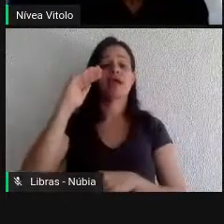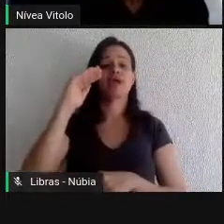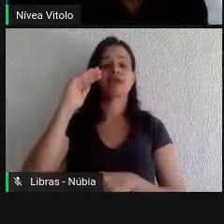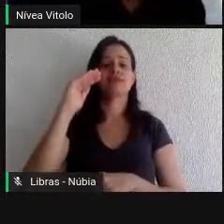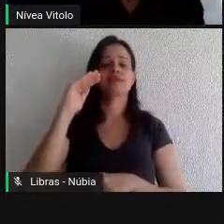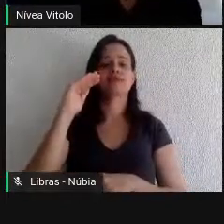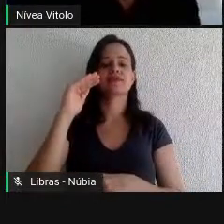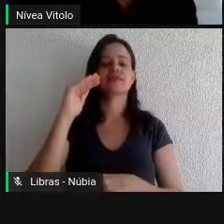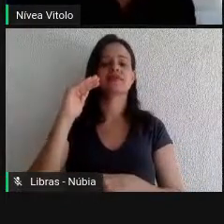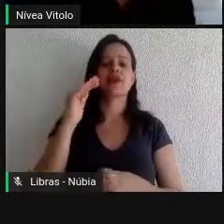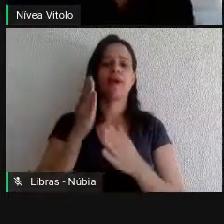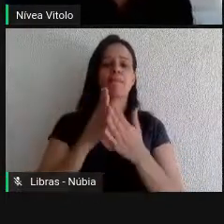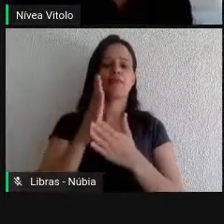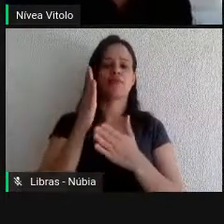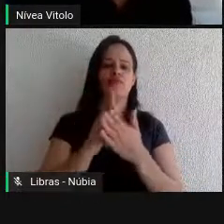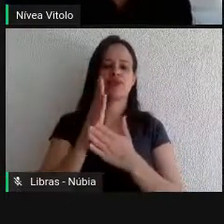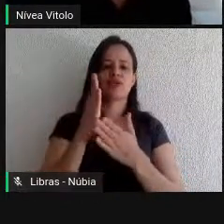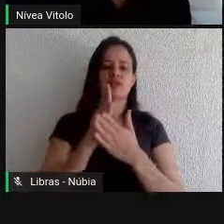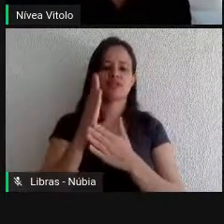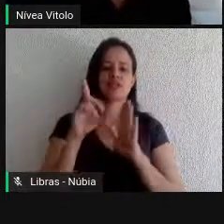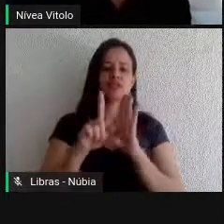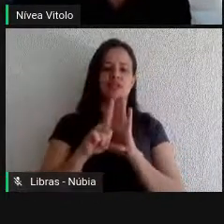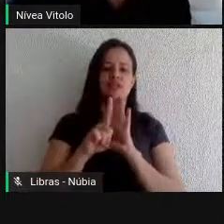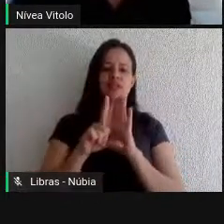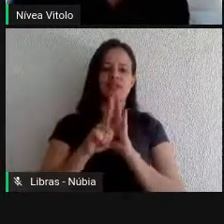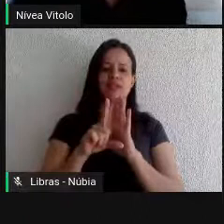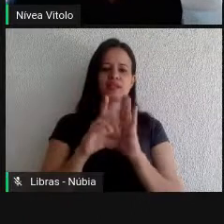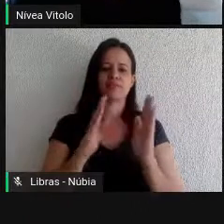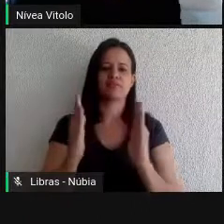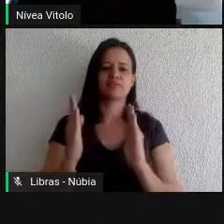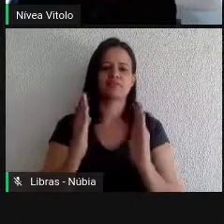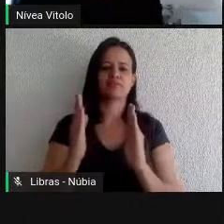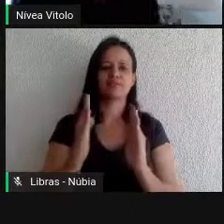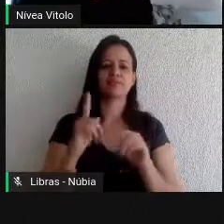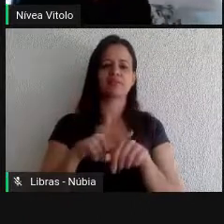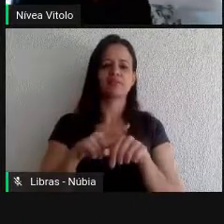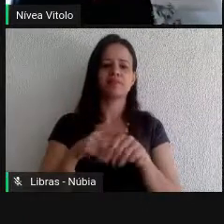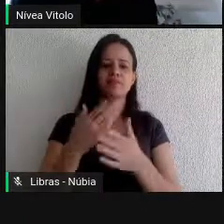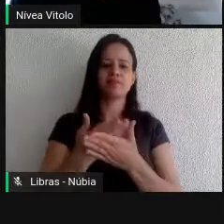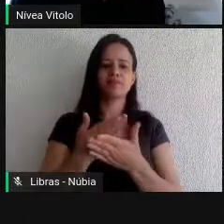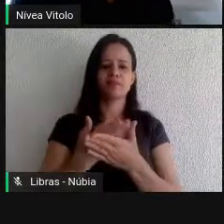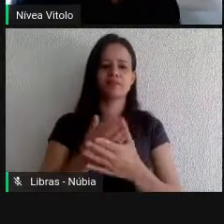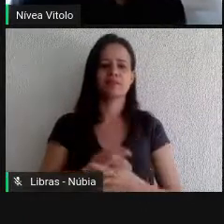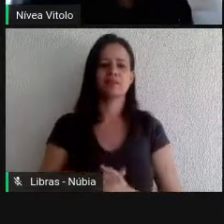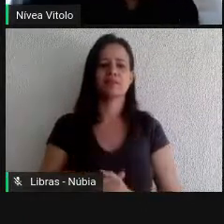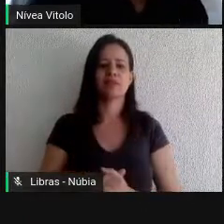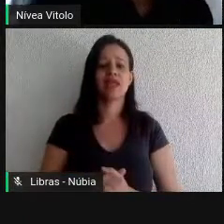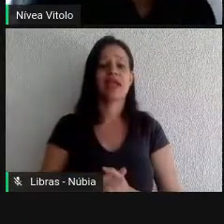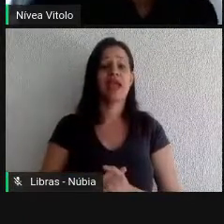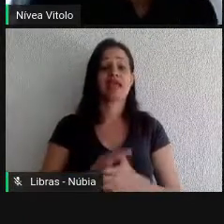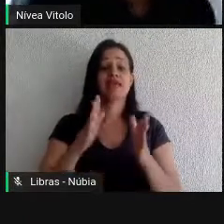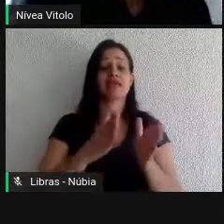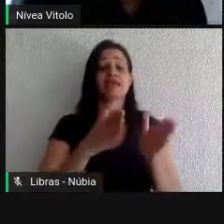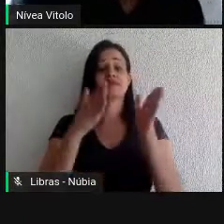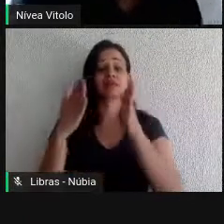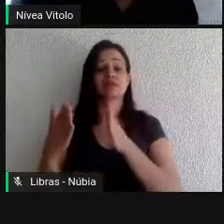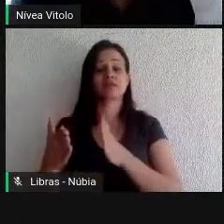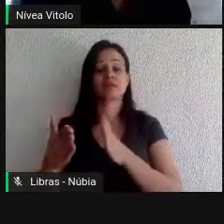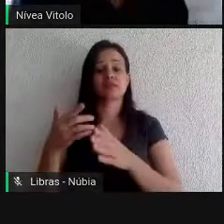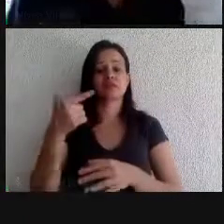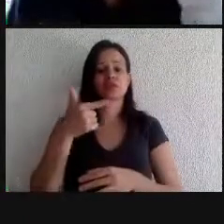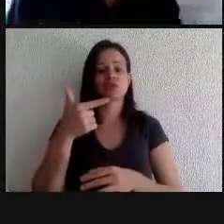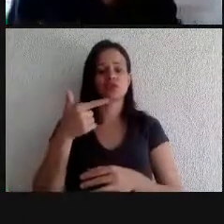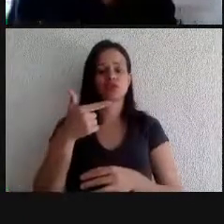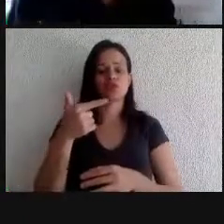de leis aprovadas nesses períodos estudados. Bom, partindo para a segunda parte do meu estudo, que foi o